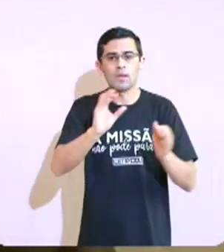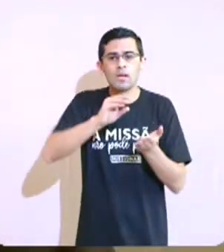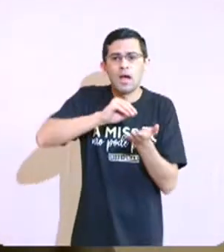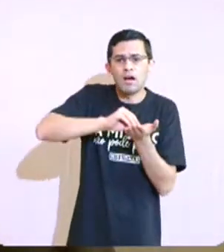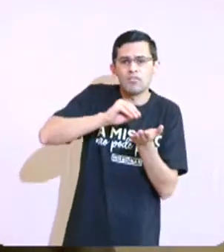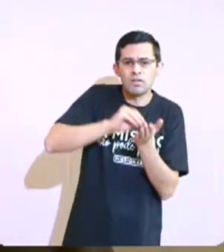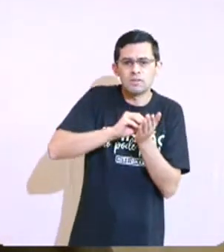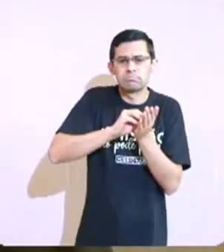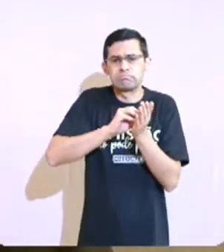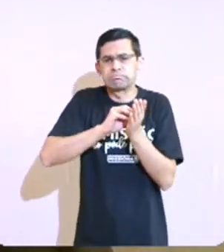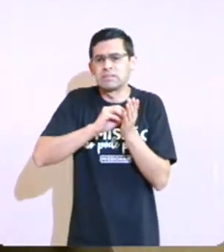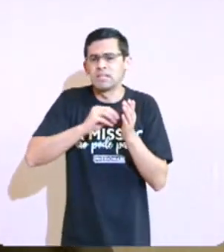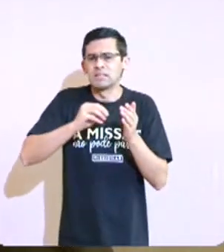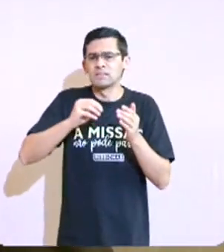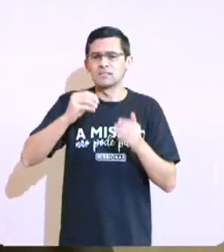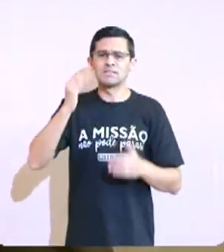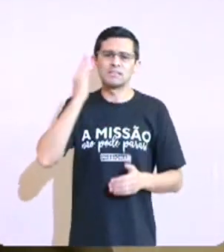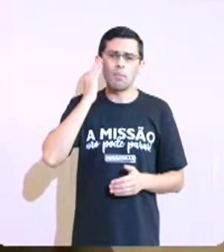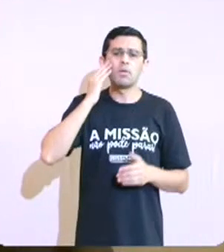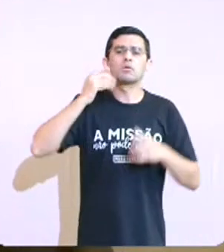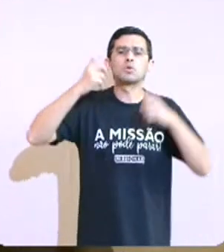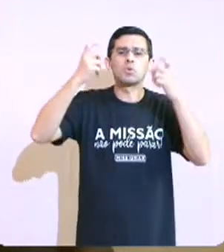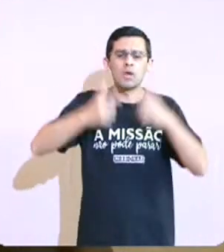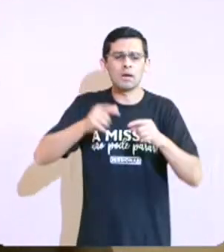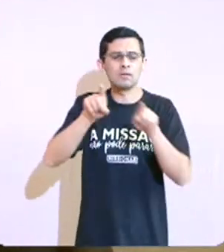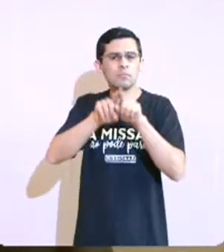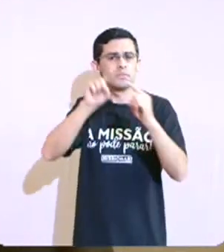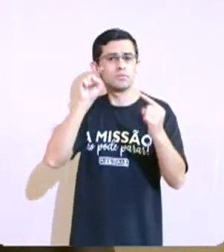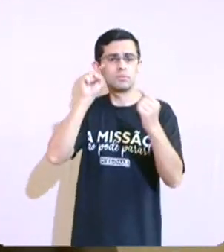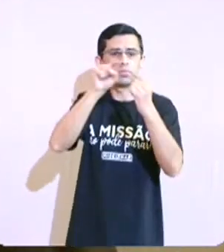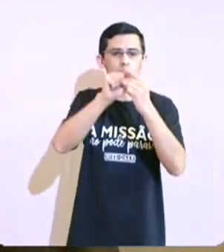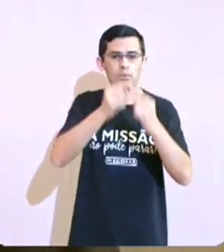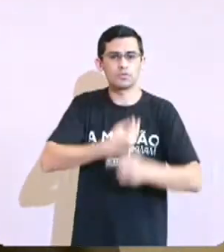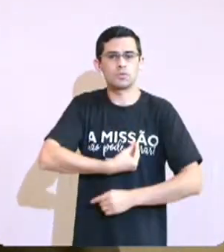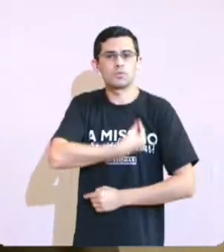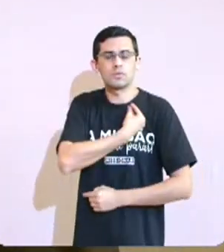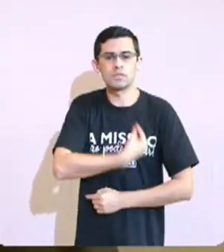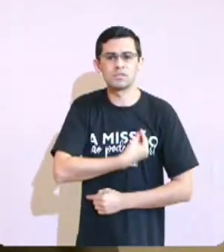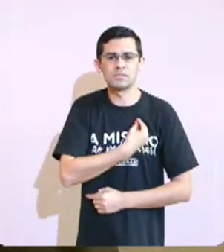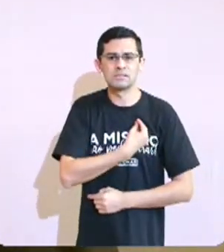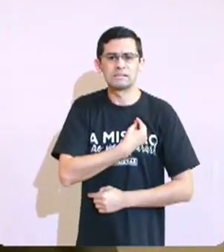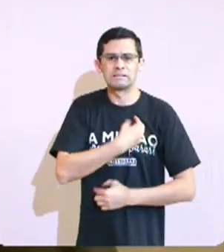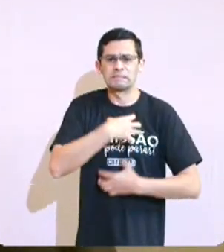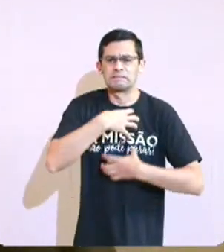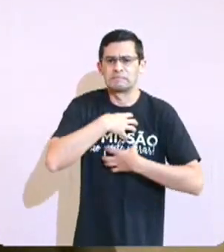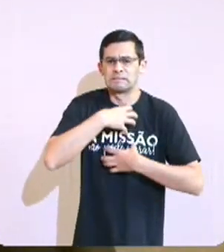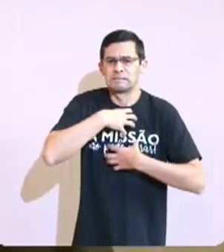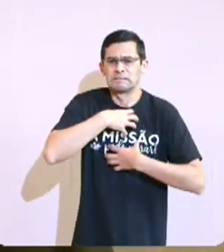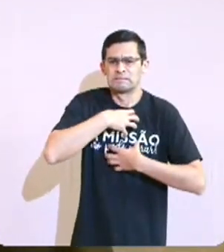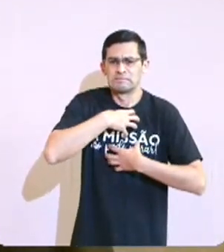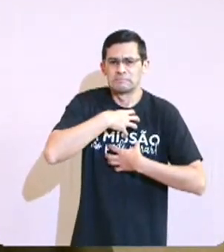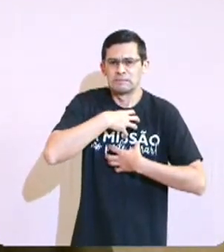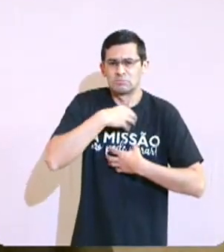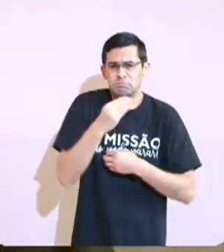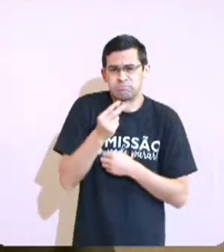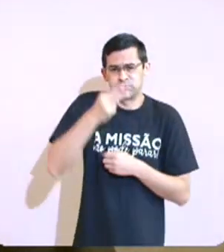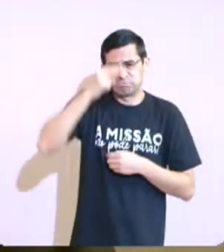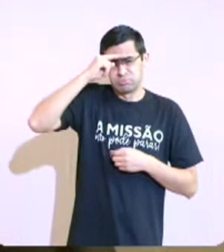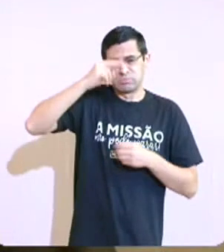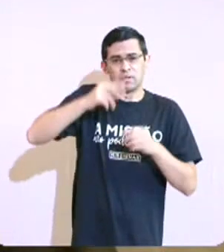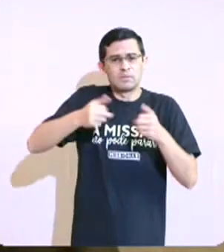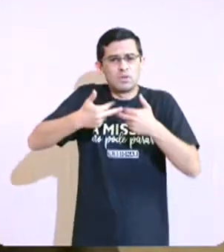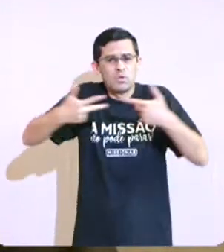de identidade, de pertencimento, de propósito de vida. Os traumas da vida, que a vida é dura para muita